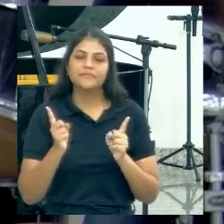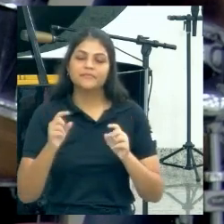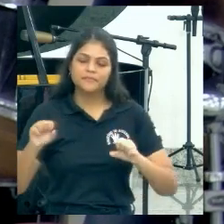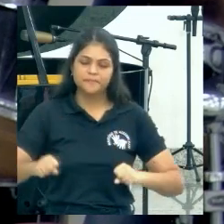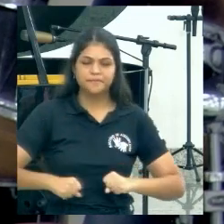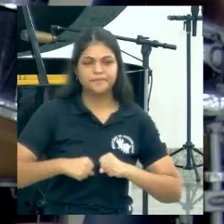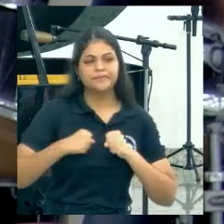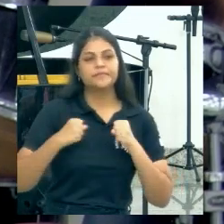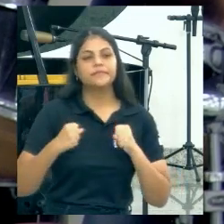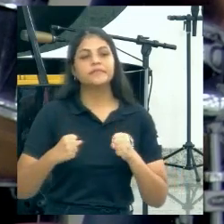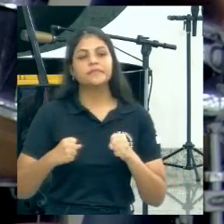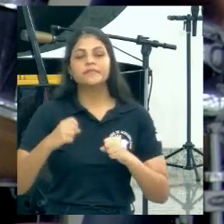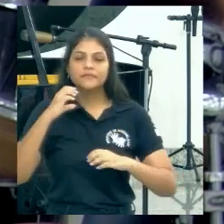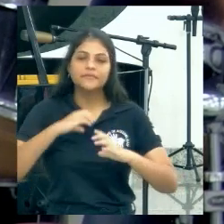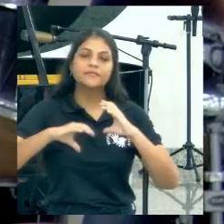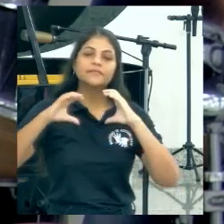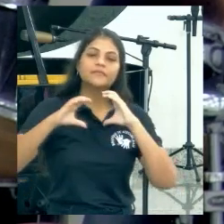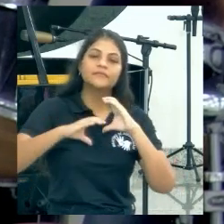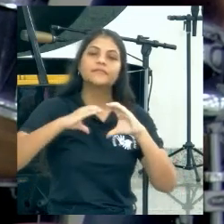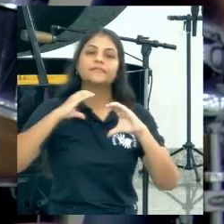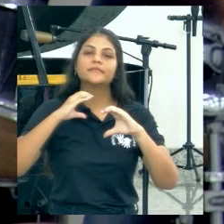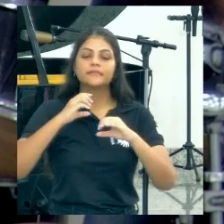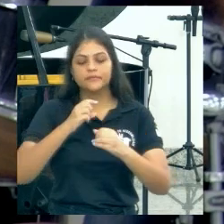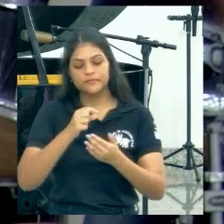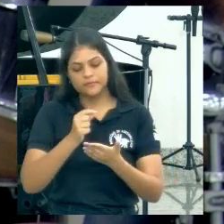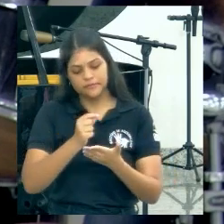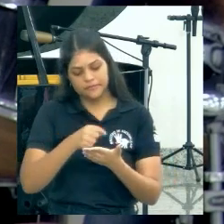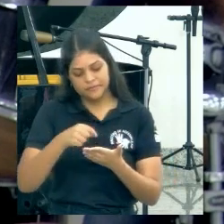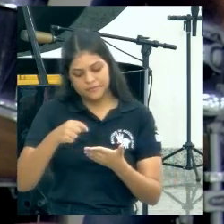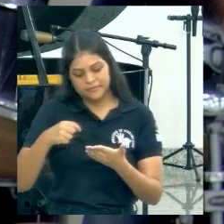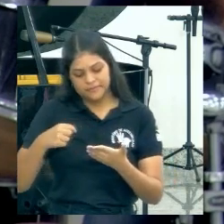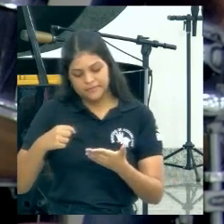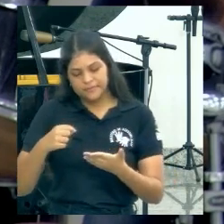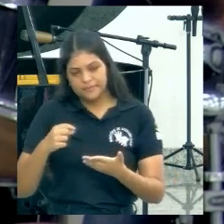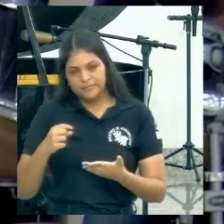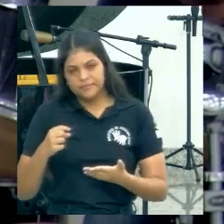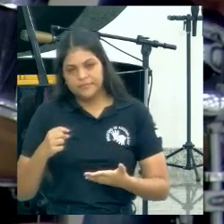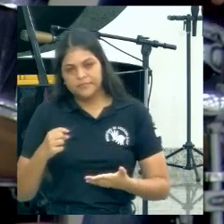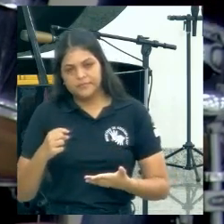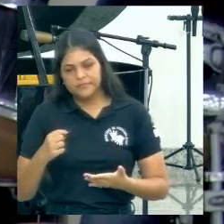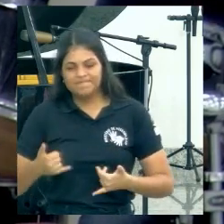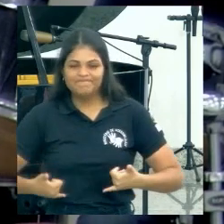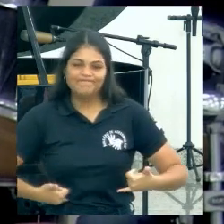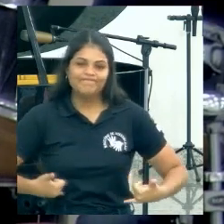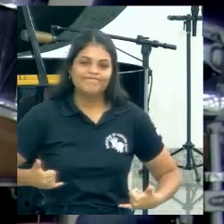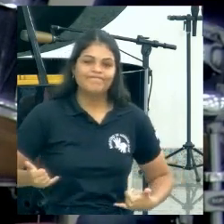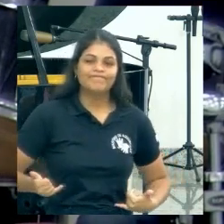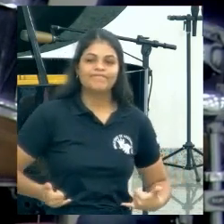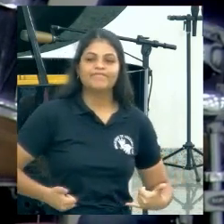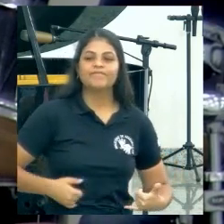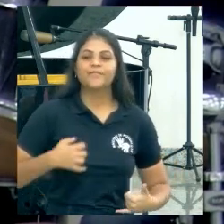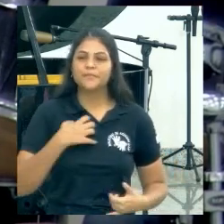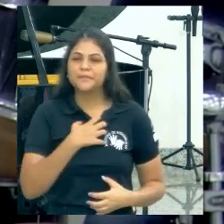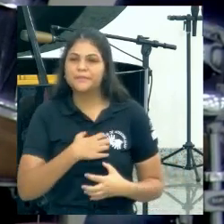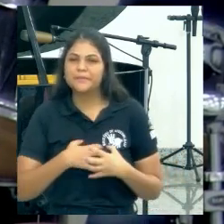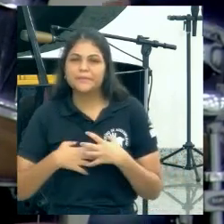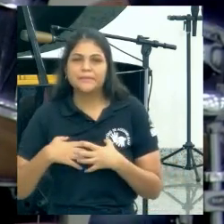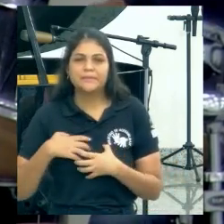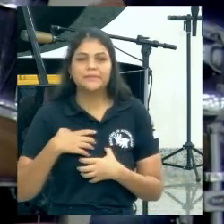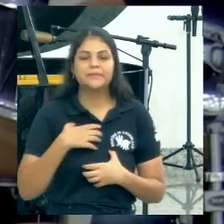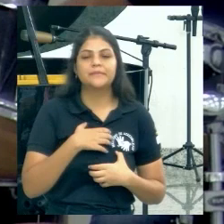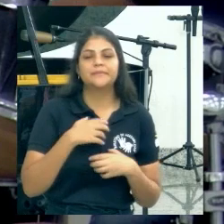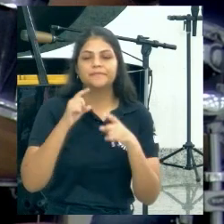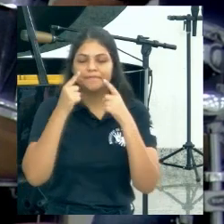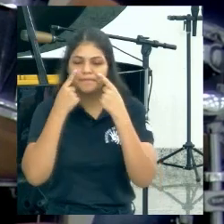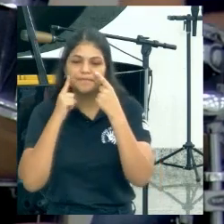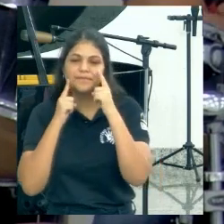isso. Canções que são compostas em meio à dor, à aflição, à angústia, às lágrimas, elas